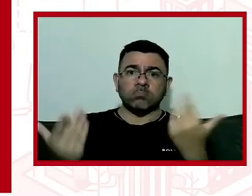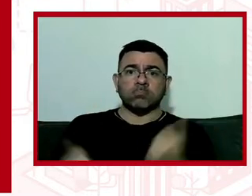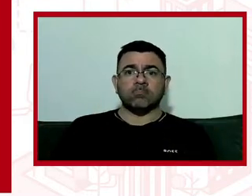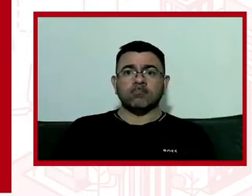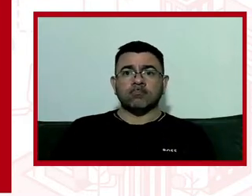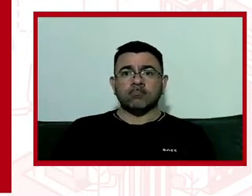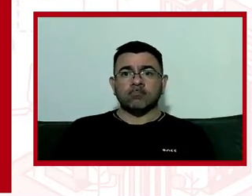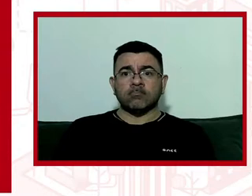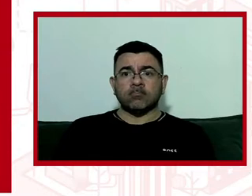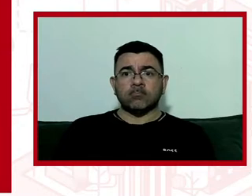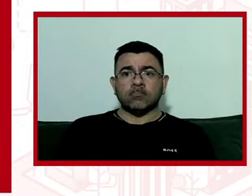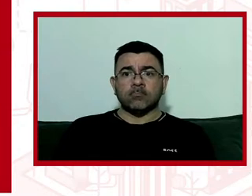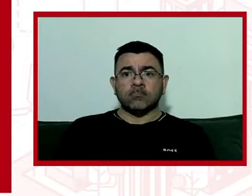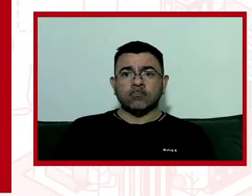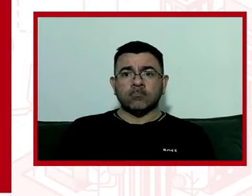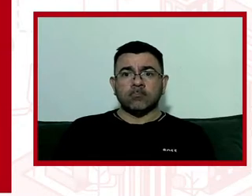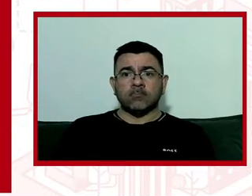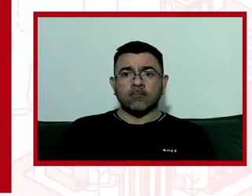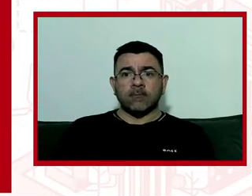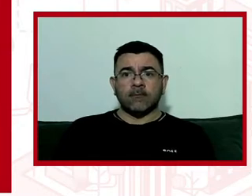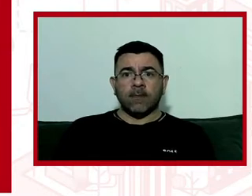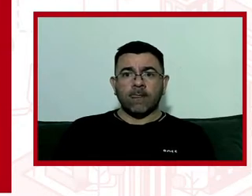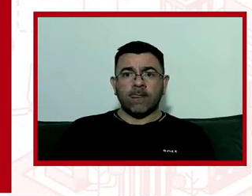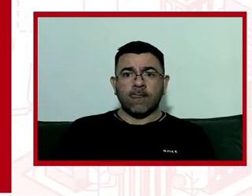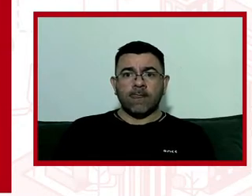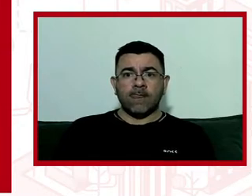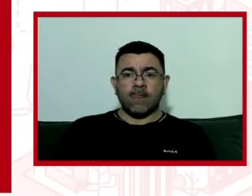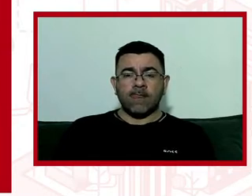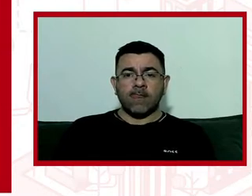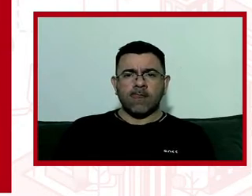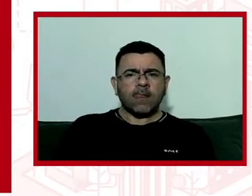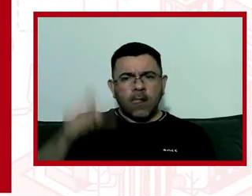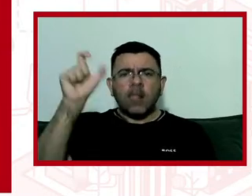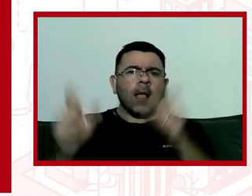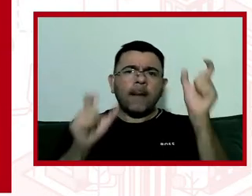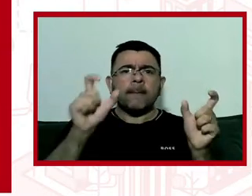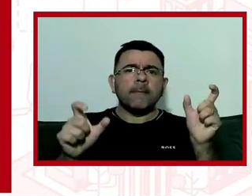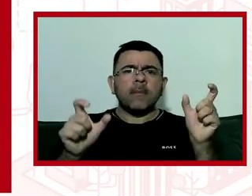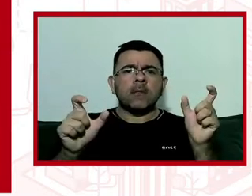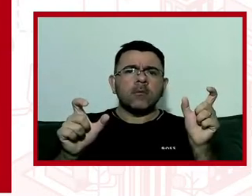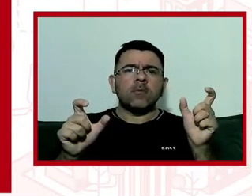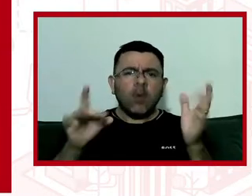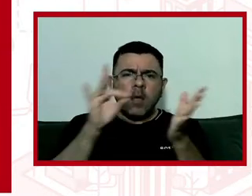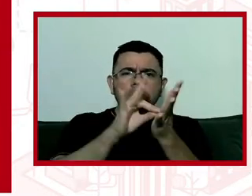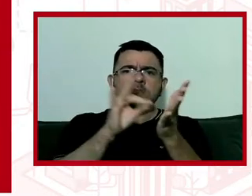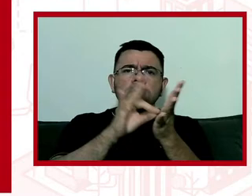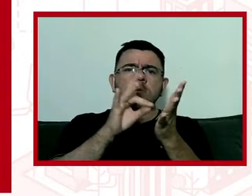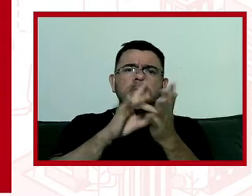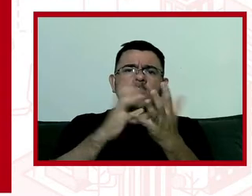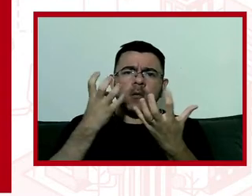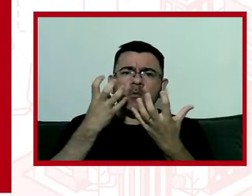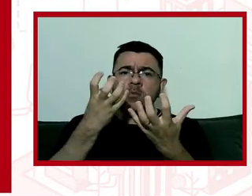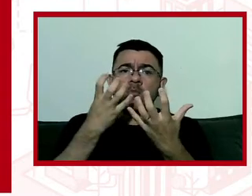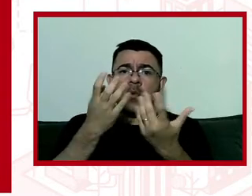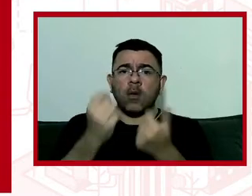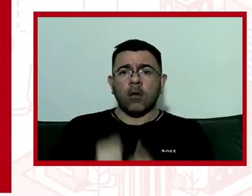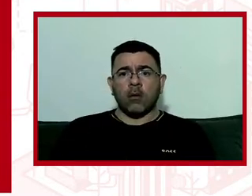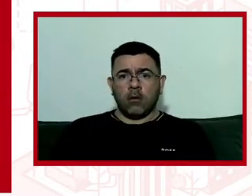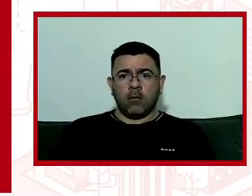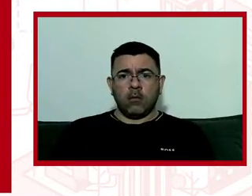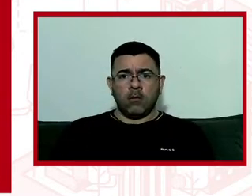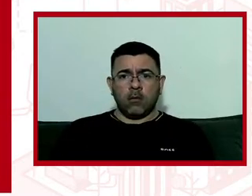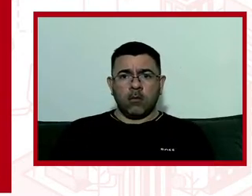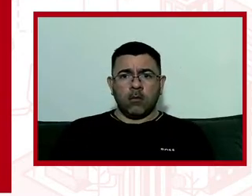obrigado por ter dito viu É melhor mesmo tudo as pessoas eh as pessoas querem ouvir a verdade então inclusive muita gente passa do